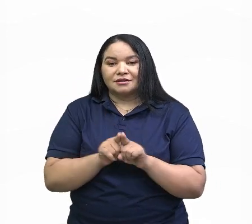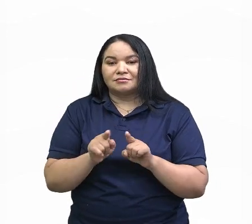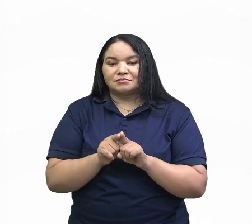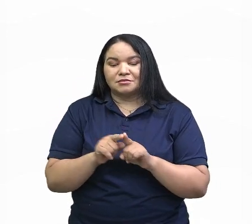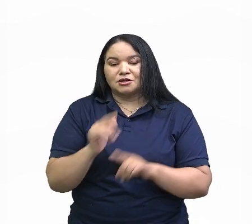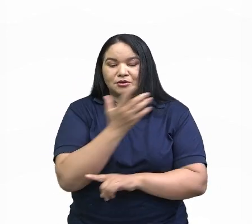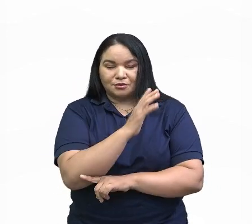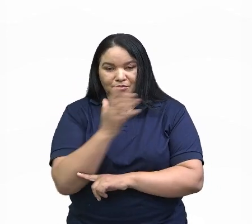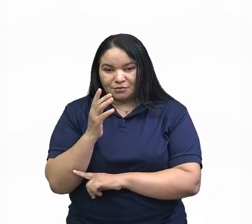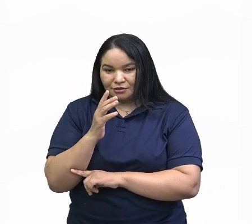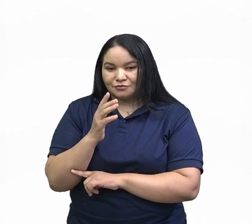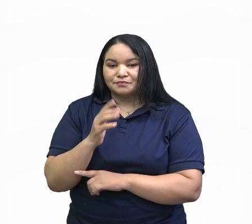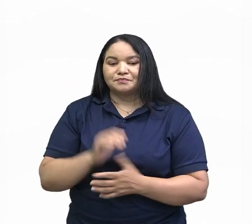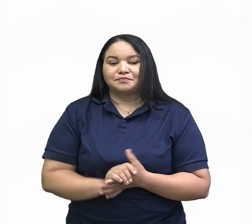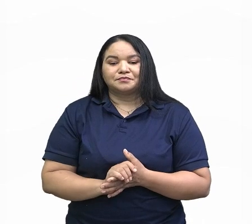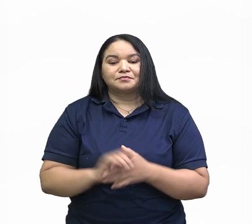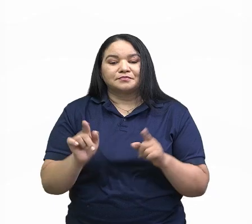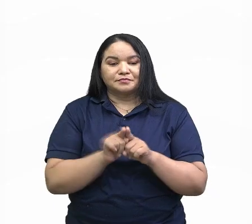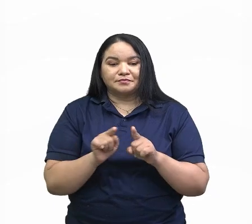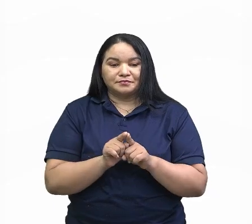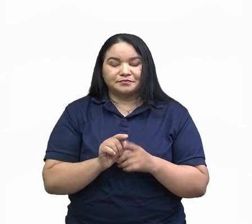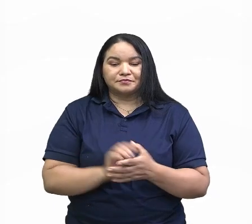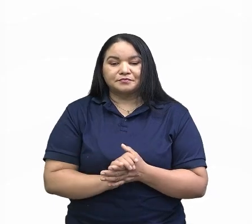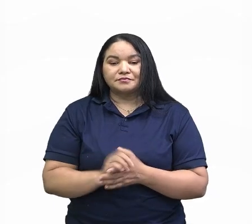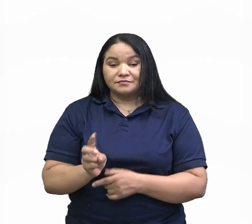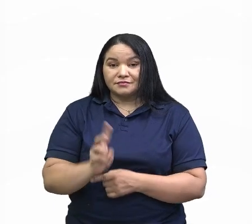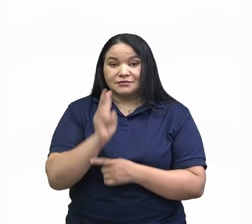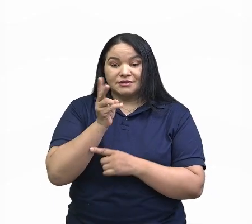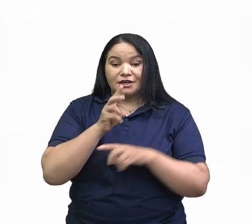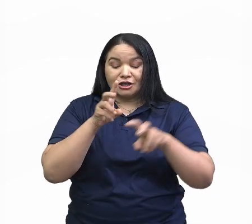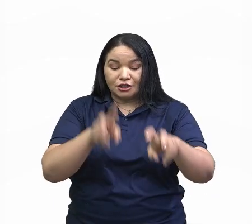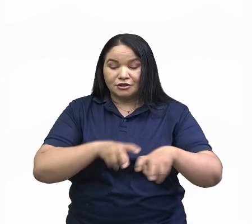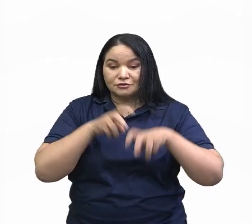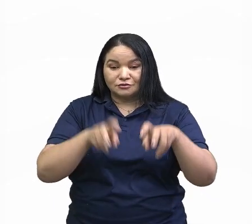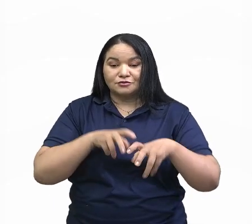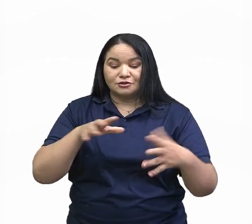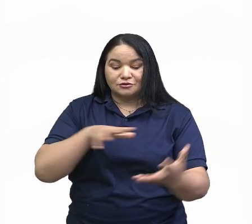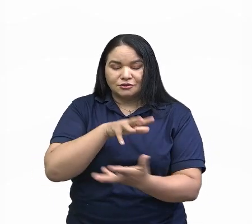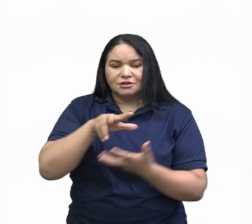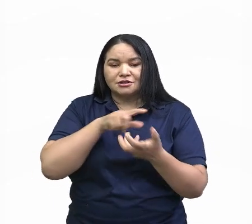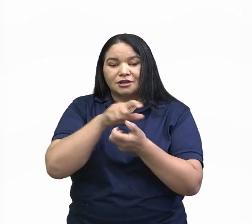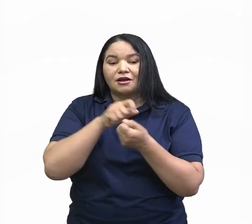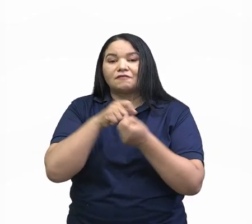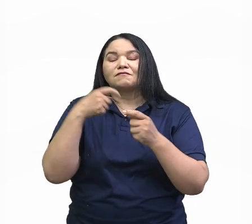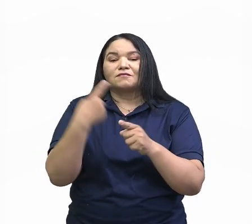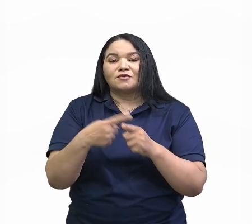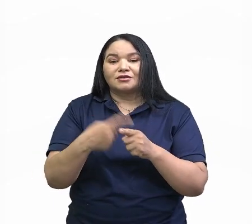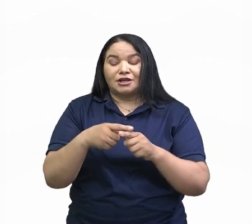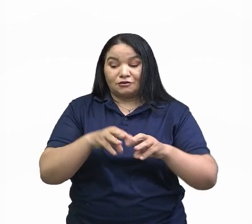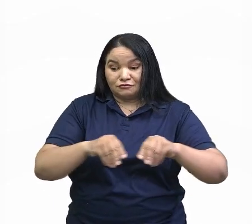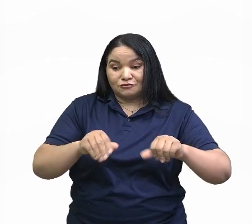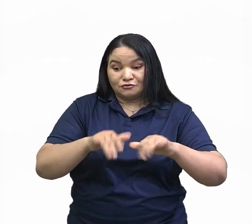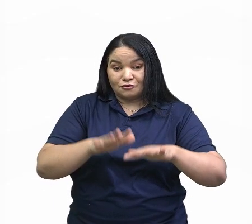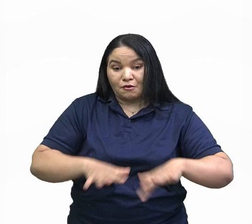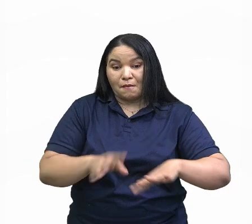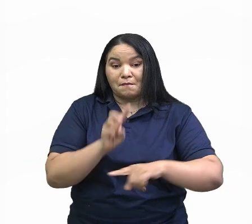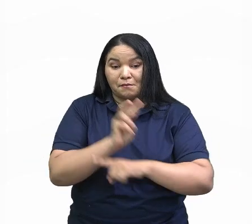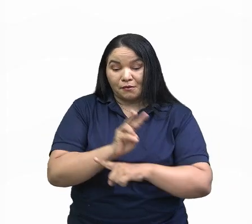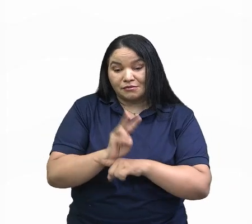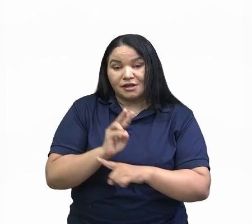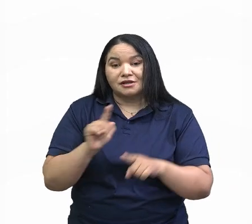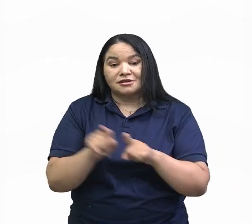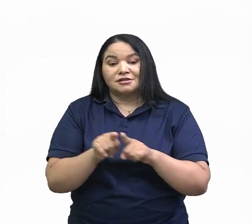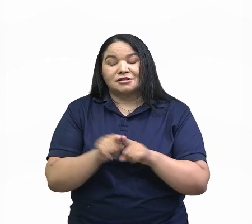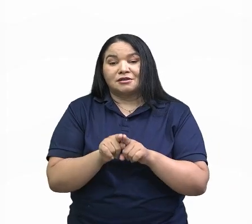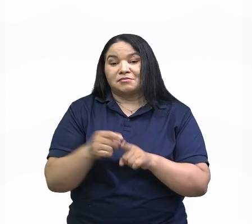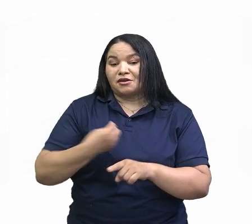ambientais. E também a valorização da agricultura sustentável, né, porque protege o solo, a biodiversidade e